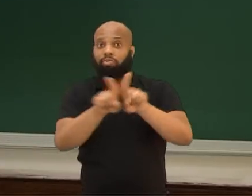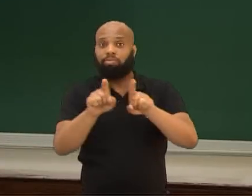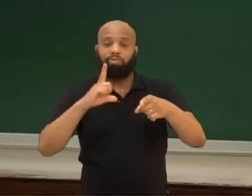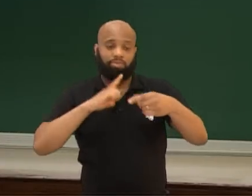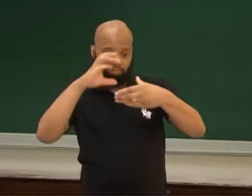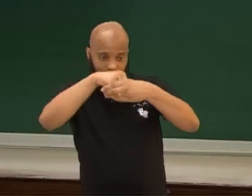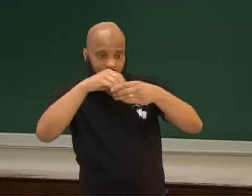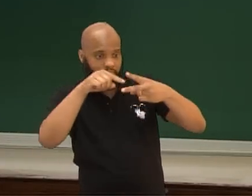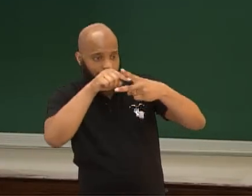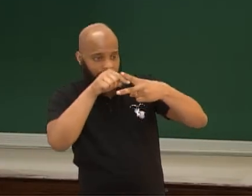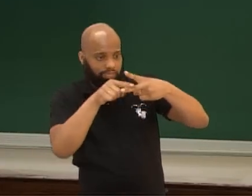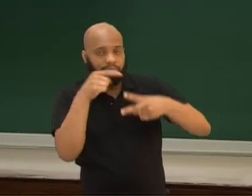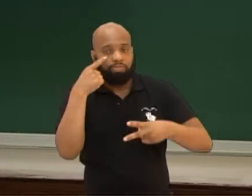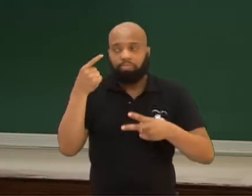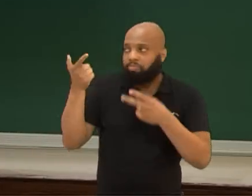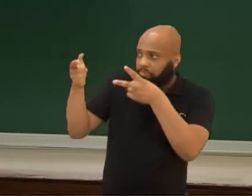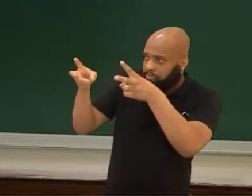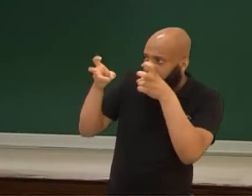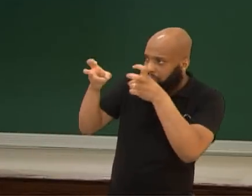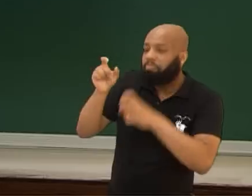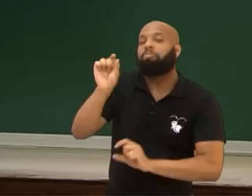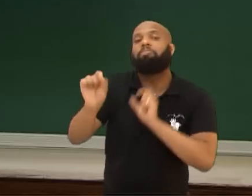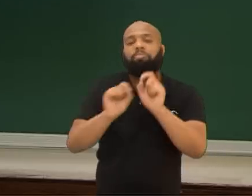internos. O que você está observando aqui?